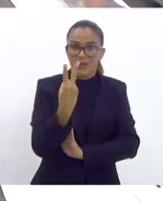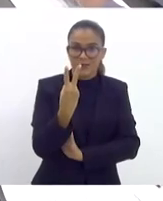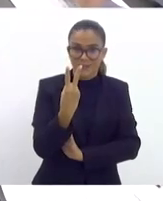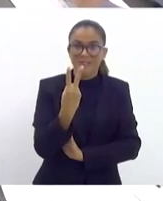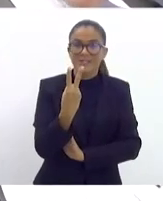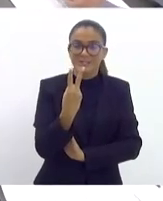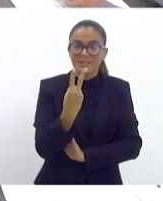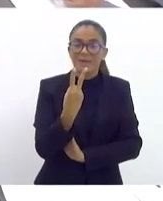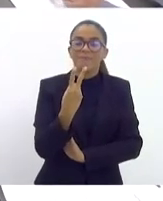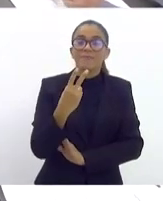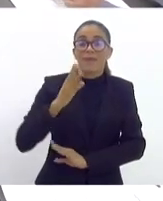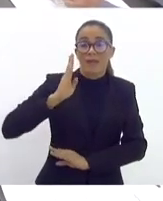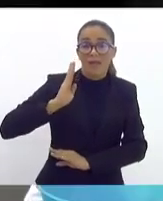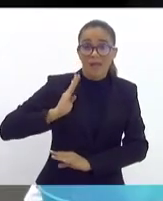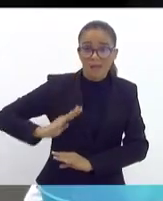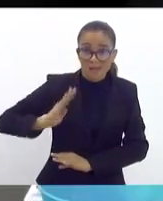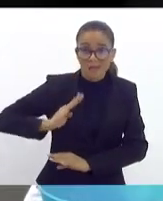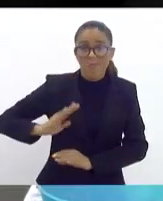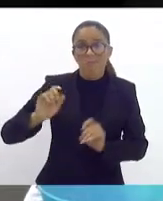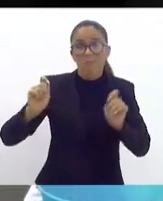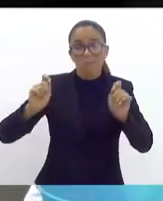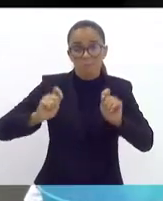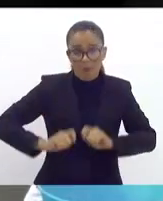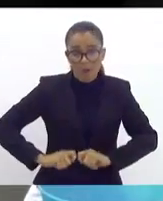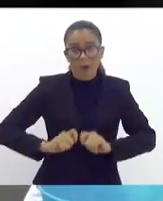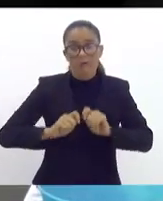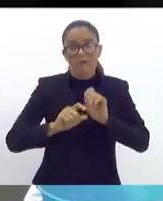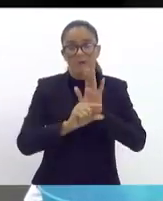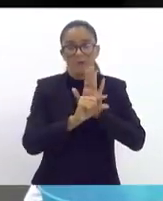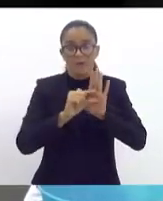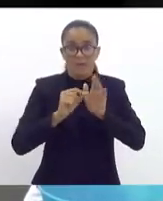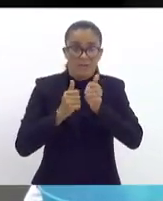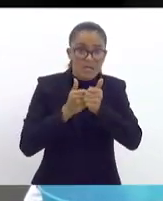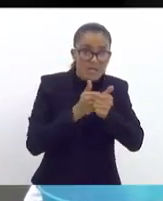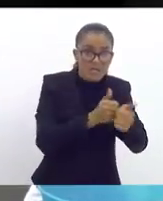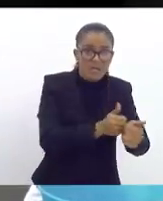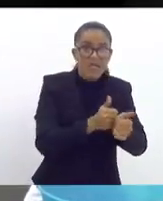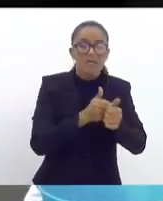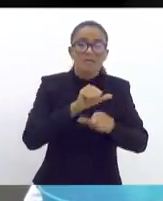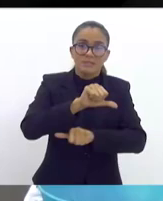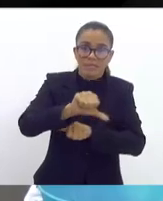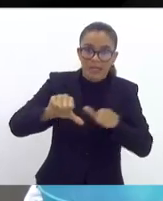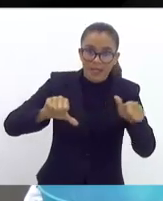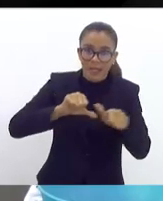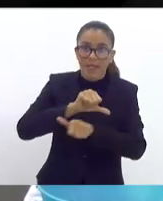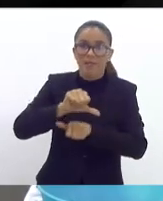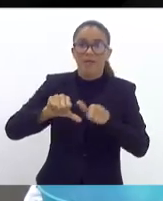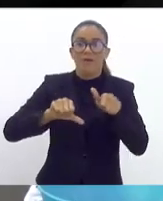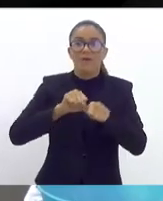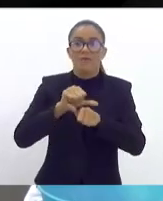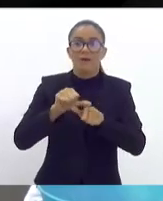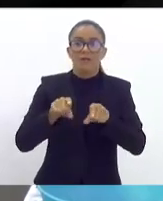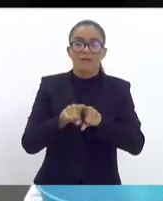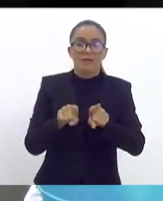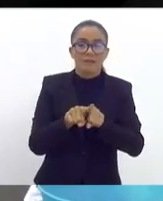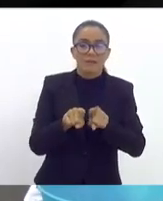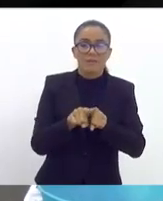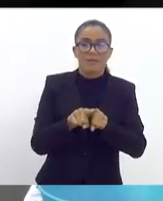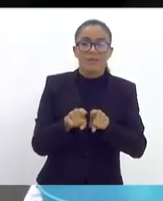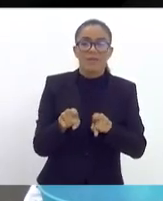é as bolsas poderão conforme a nossa emenda serem renovadas observada de